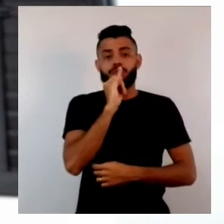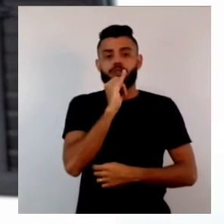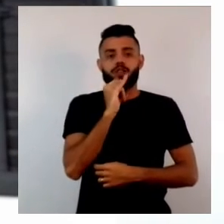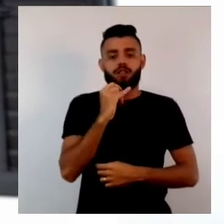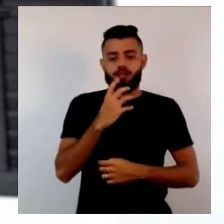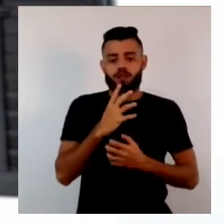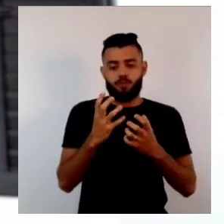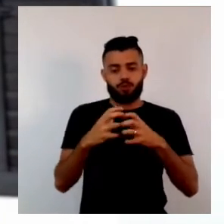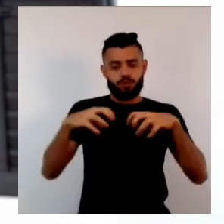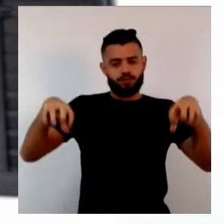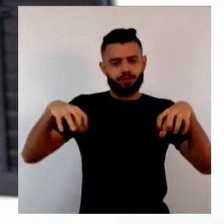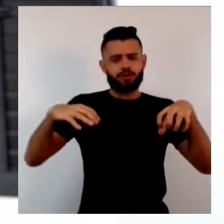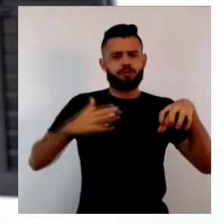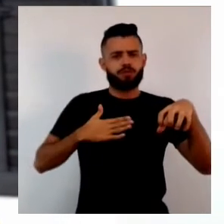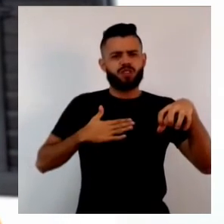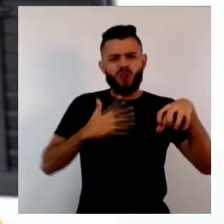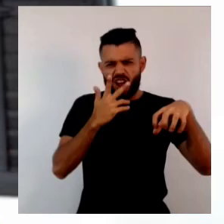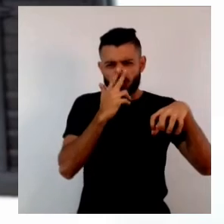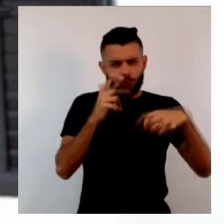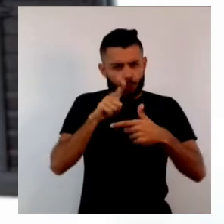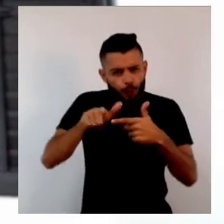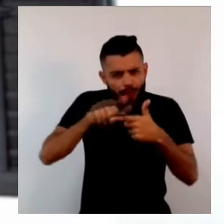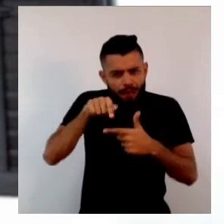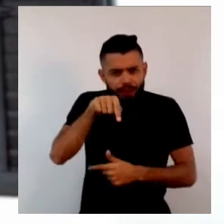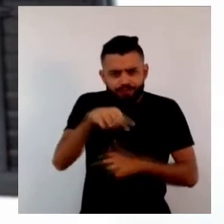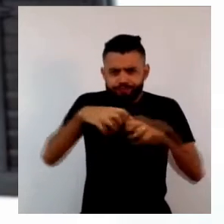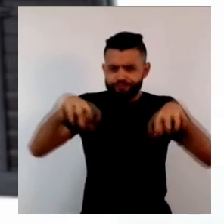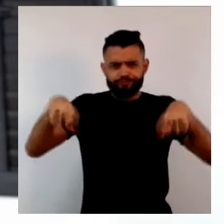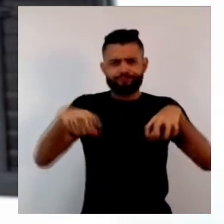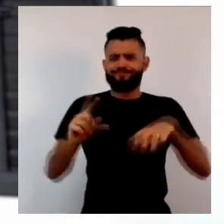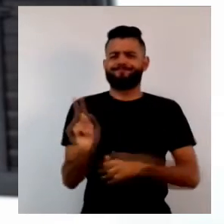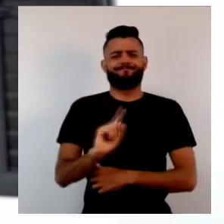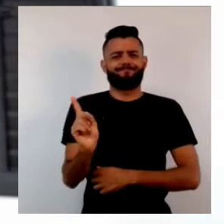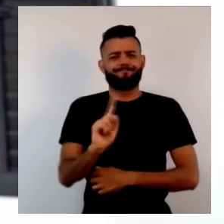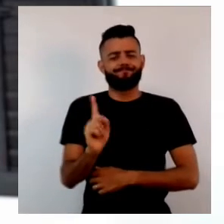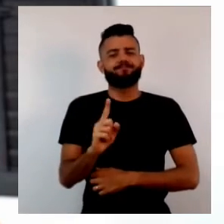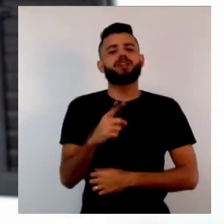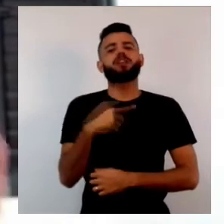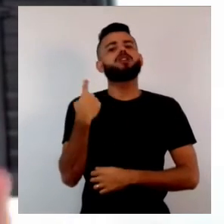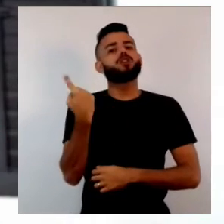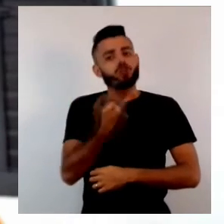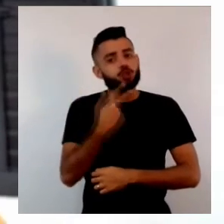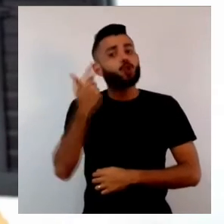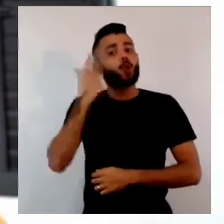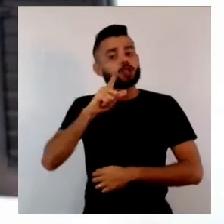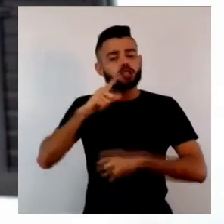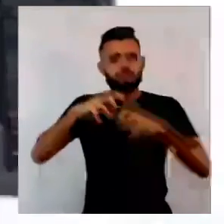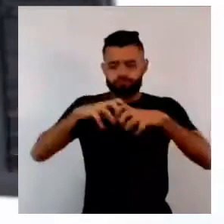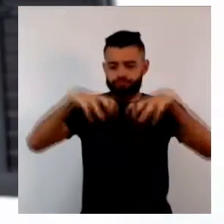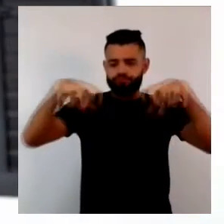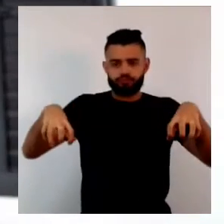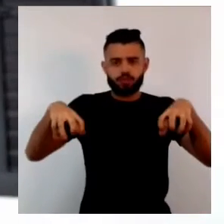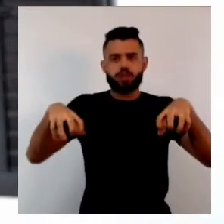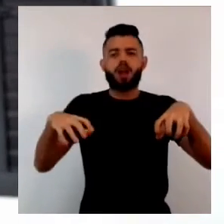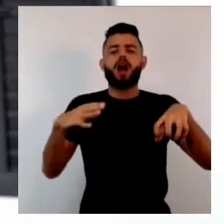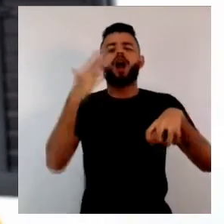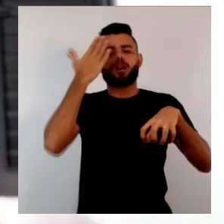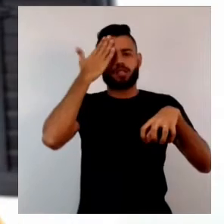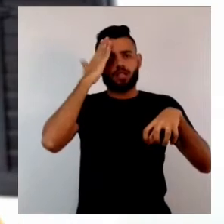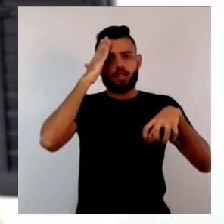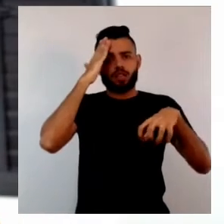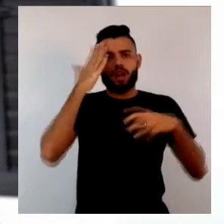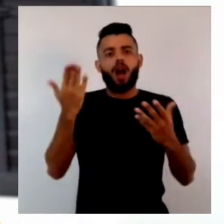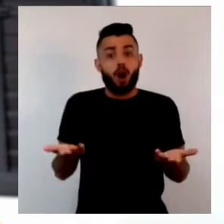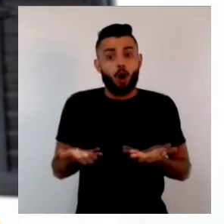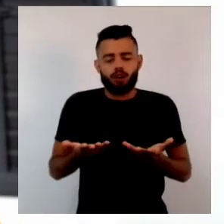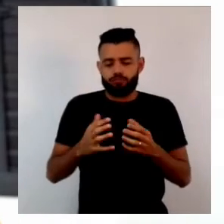um problema. Eu acho que a gente ainda tem que conseguir polarizar para aí depois entender, falar, bom, agora que a gente polarizou, agora que a